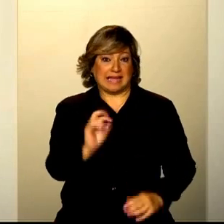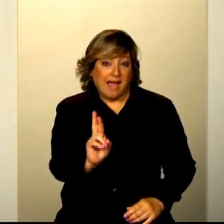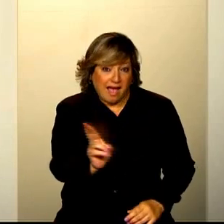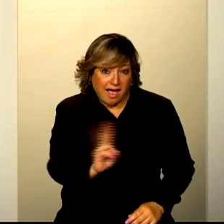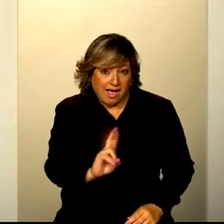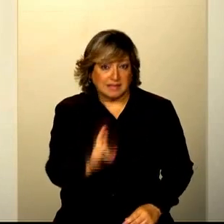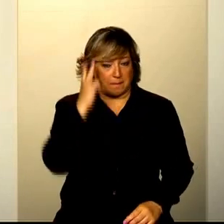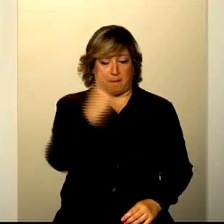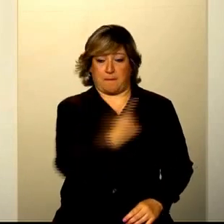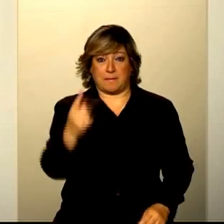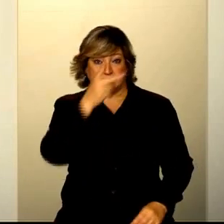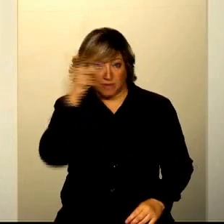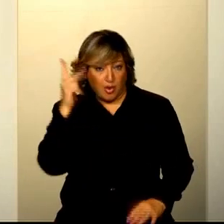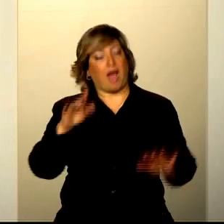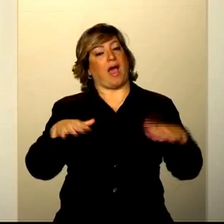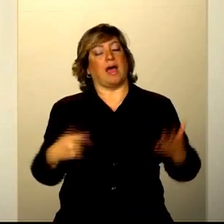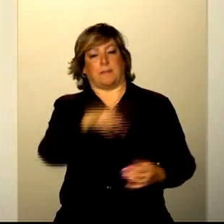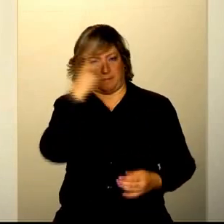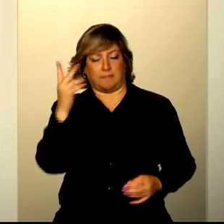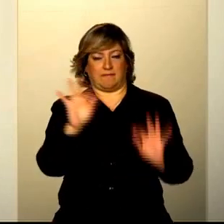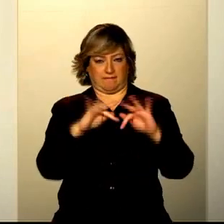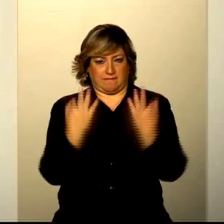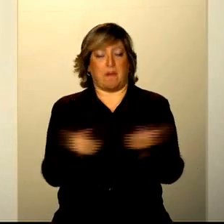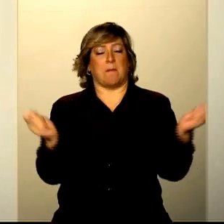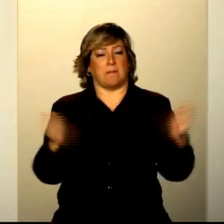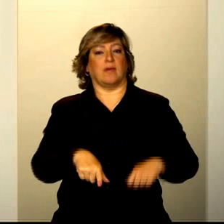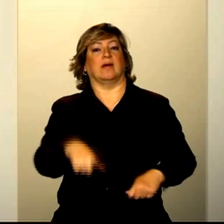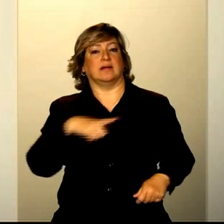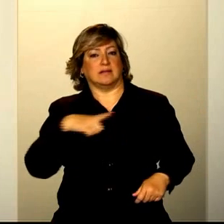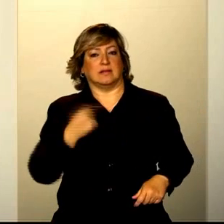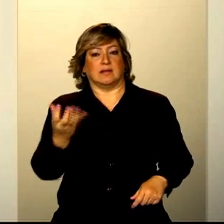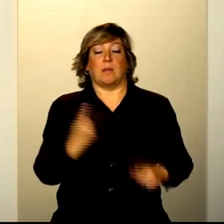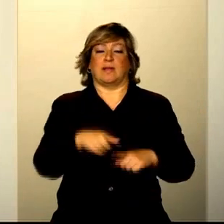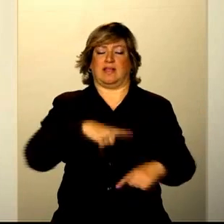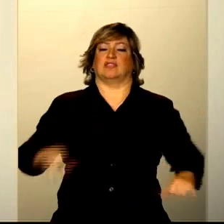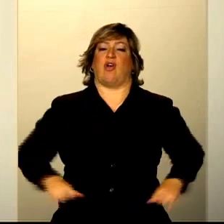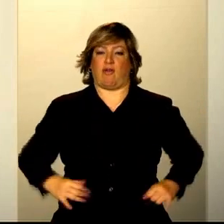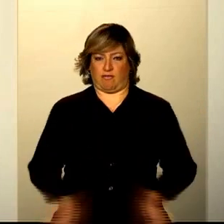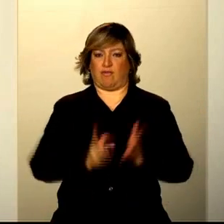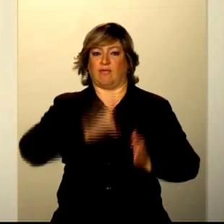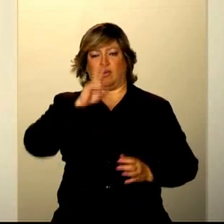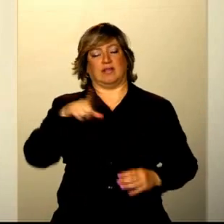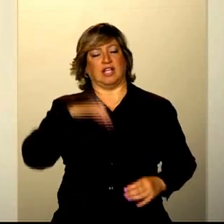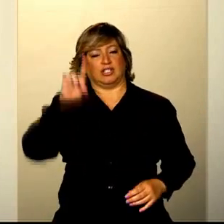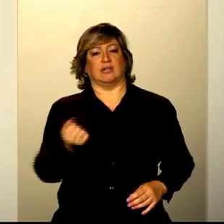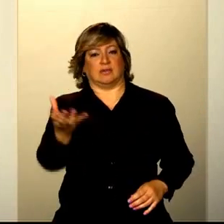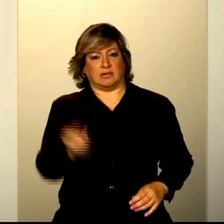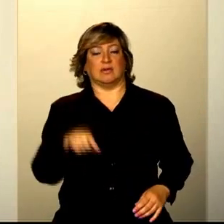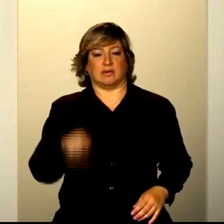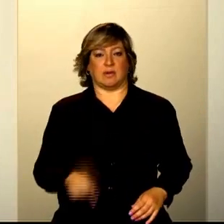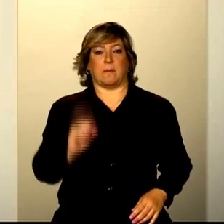70 por pessoa então essa família está vivendo vendo na extrema pobreza e tem direito ao